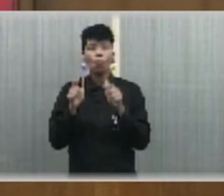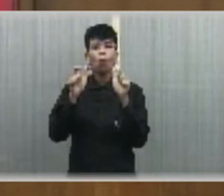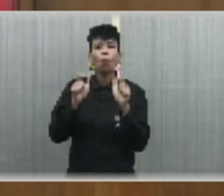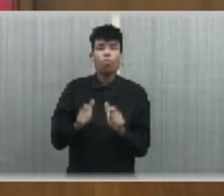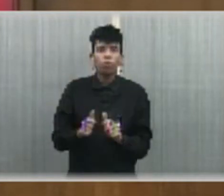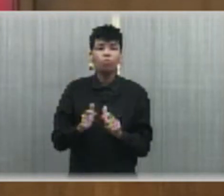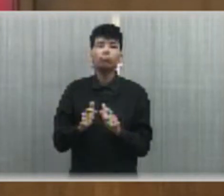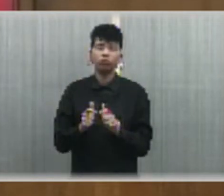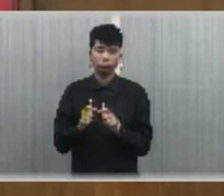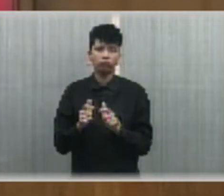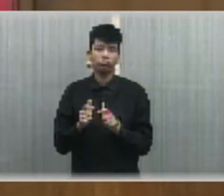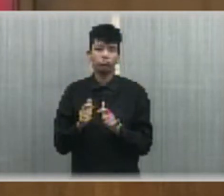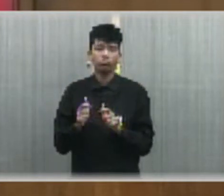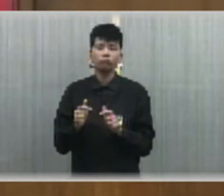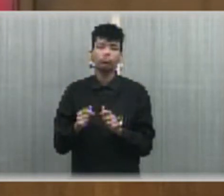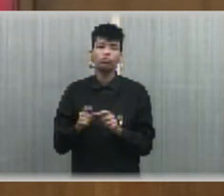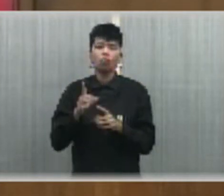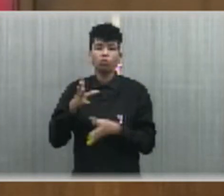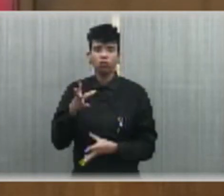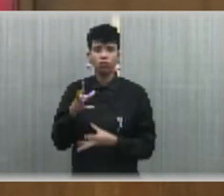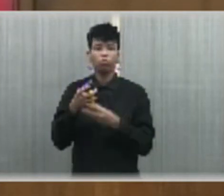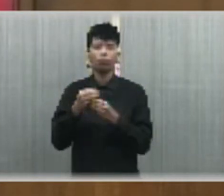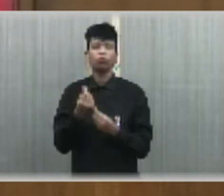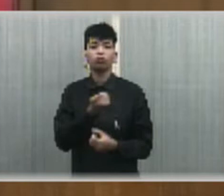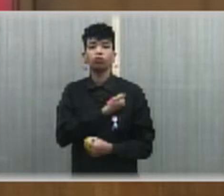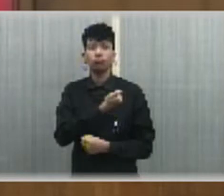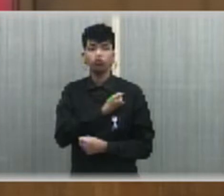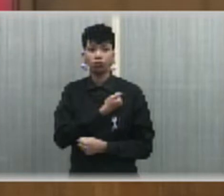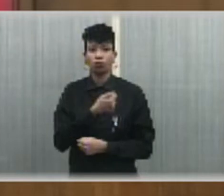estabelecimentos congêneres, com emendas de número